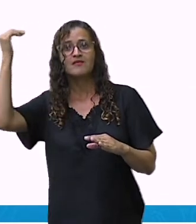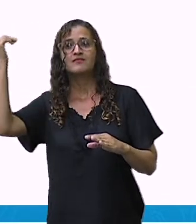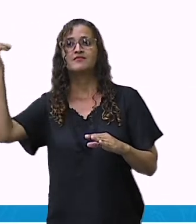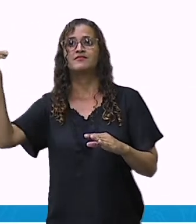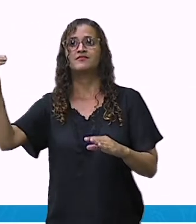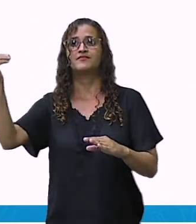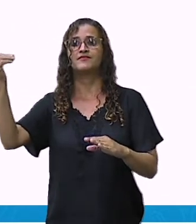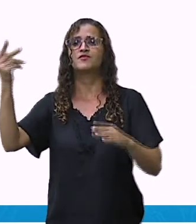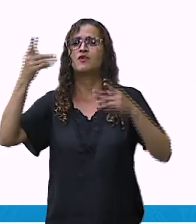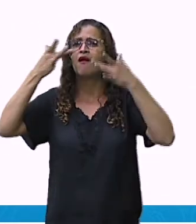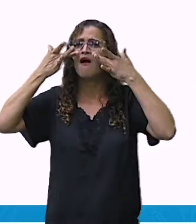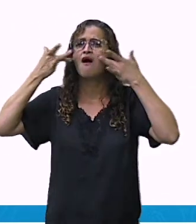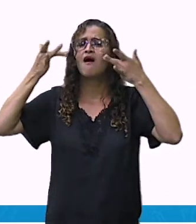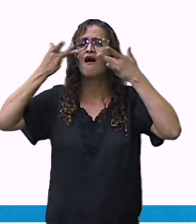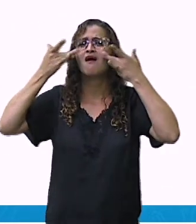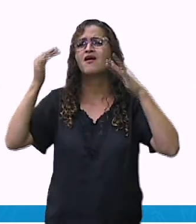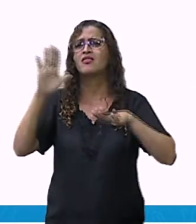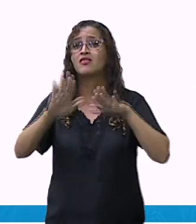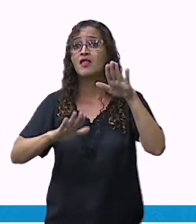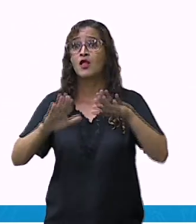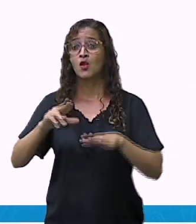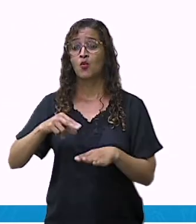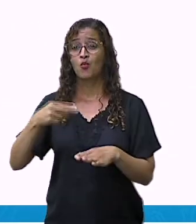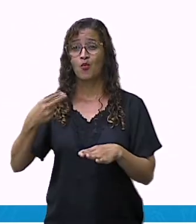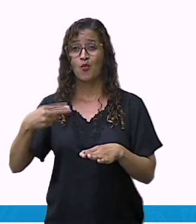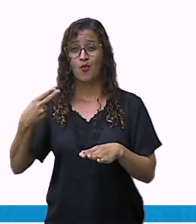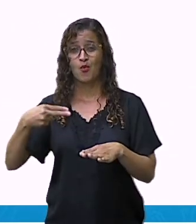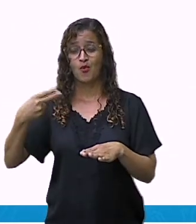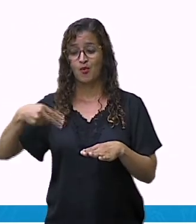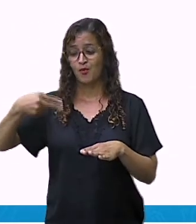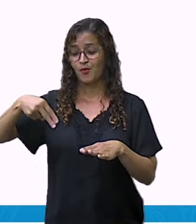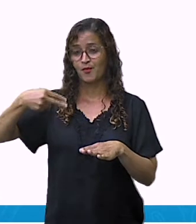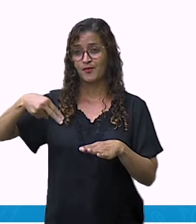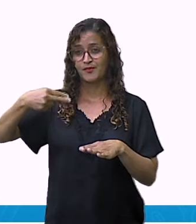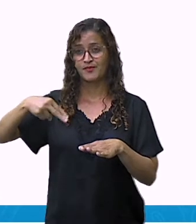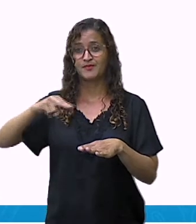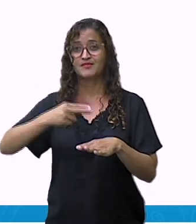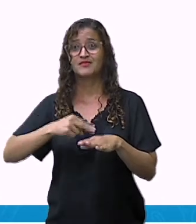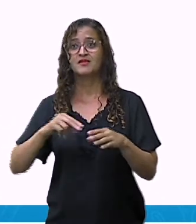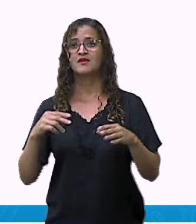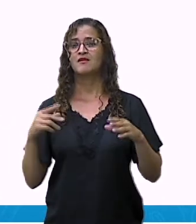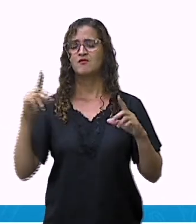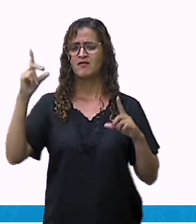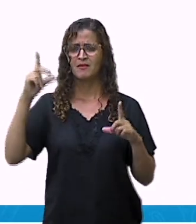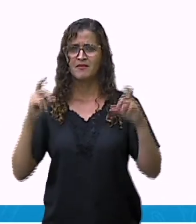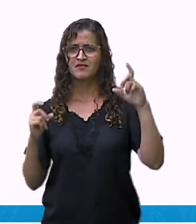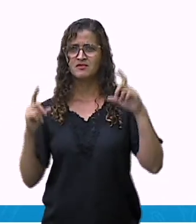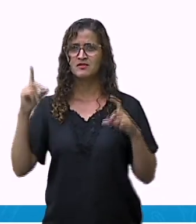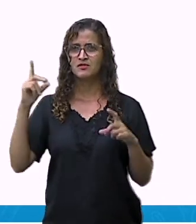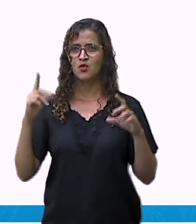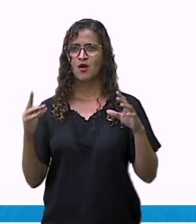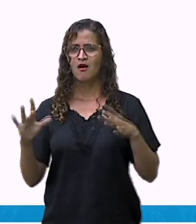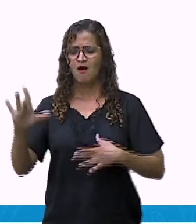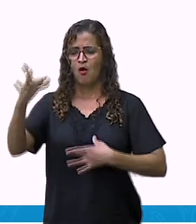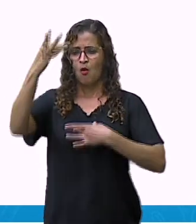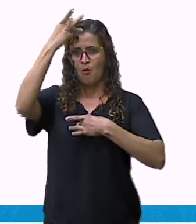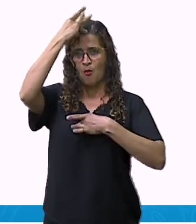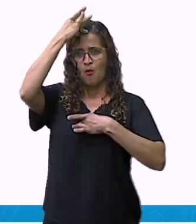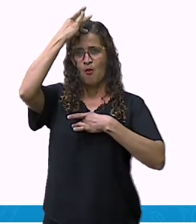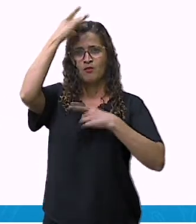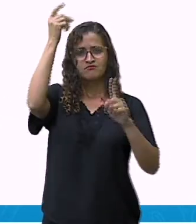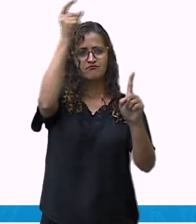do teatro, da novela, né, da encenação. C.